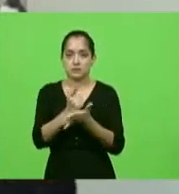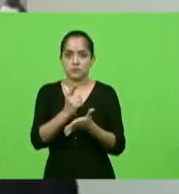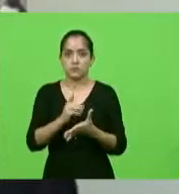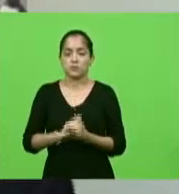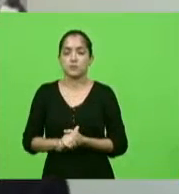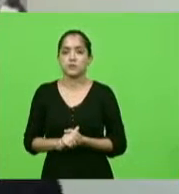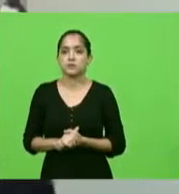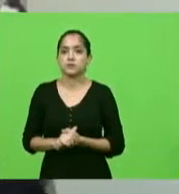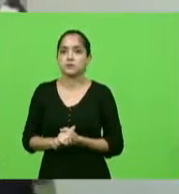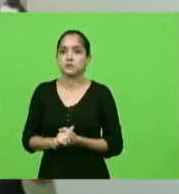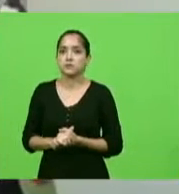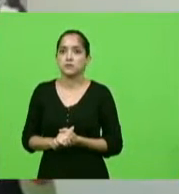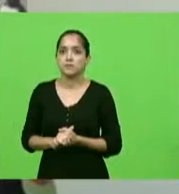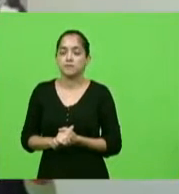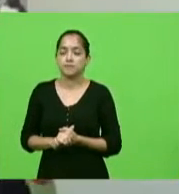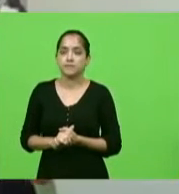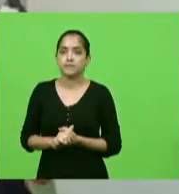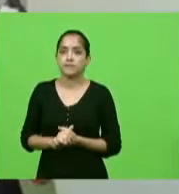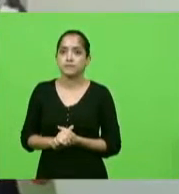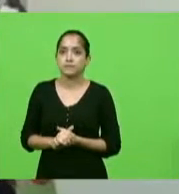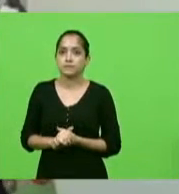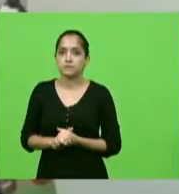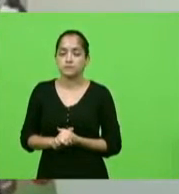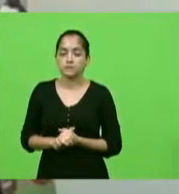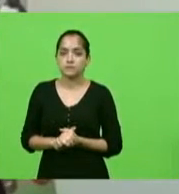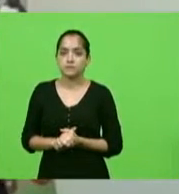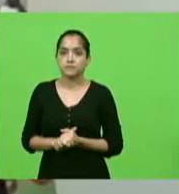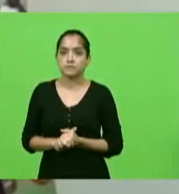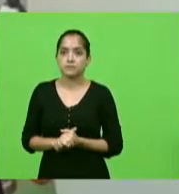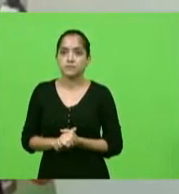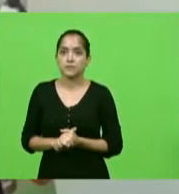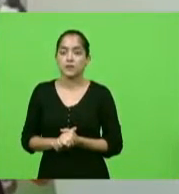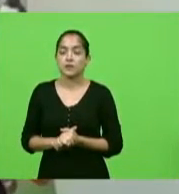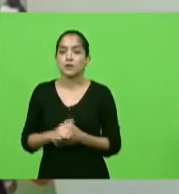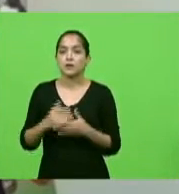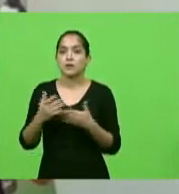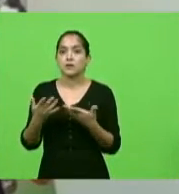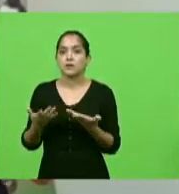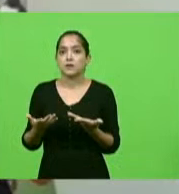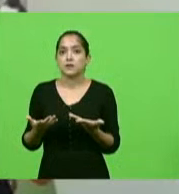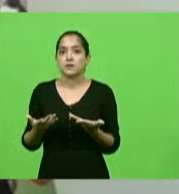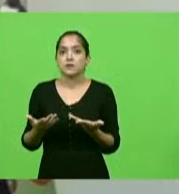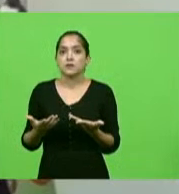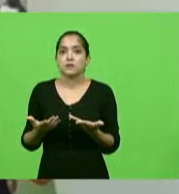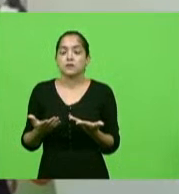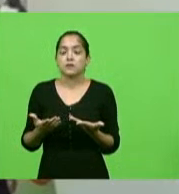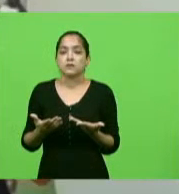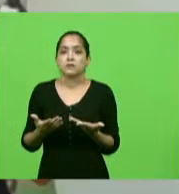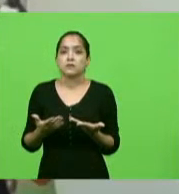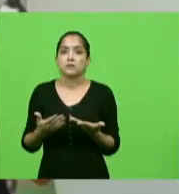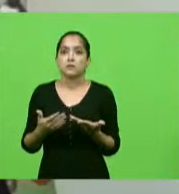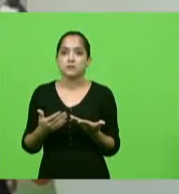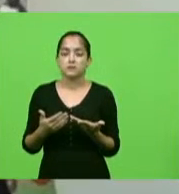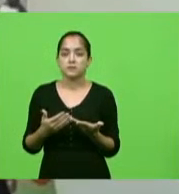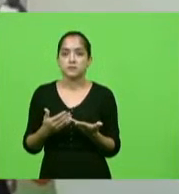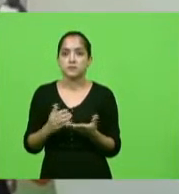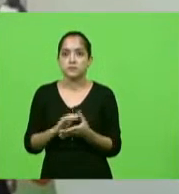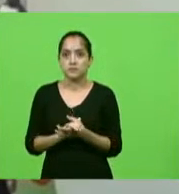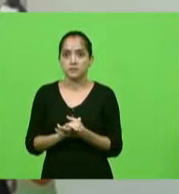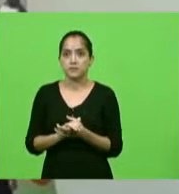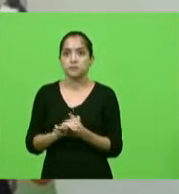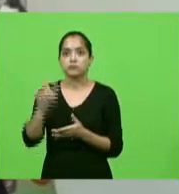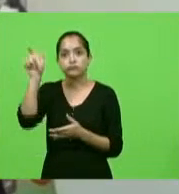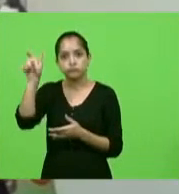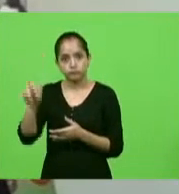compra dos respiradores. Nos ensinamentos da obra coordenada por José